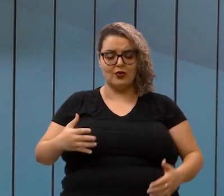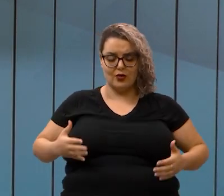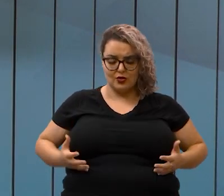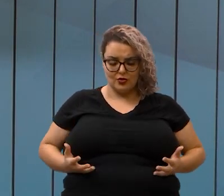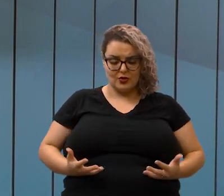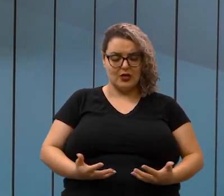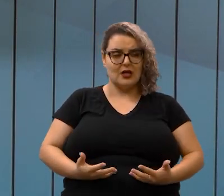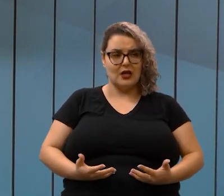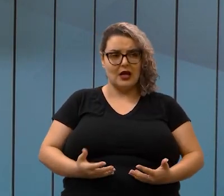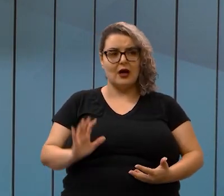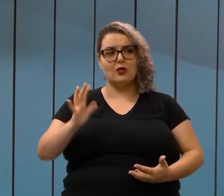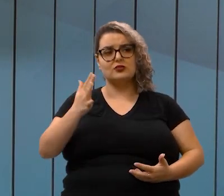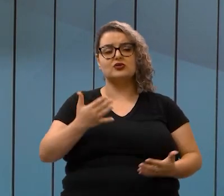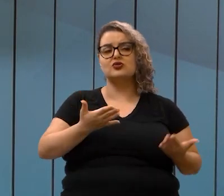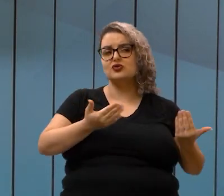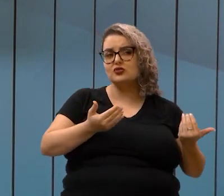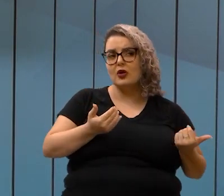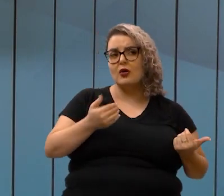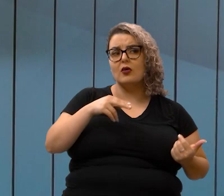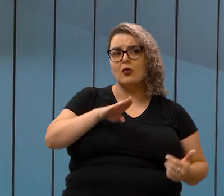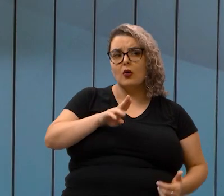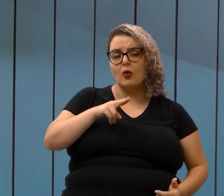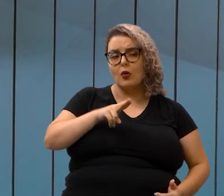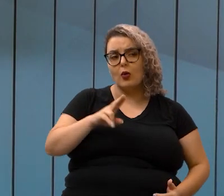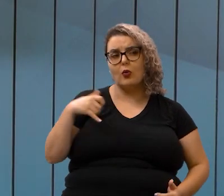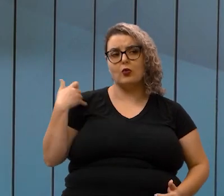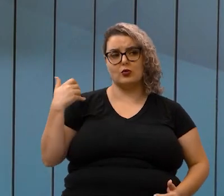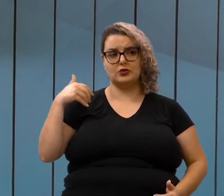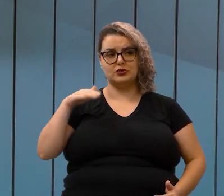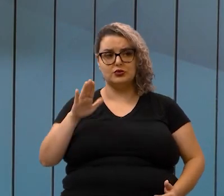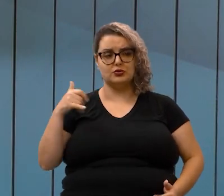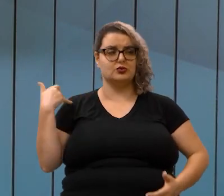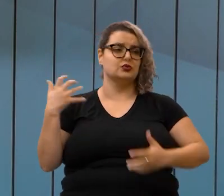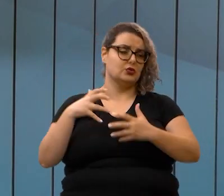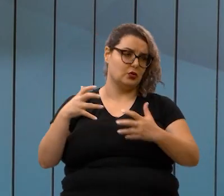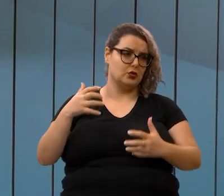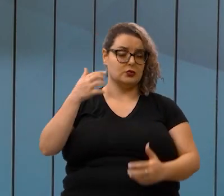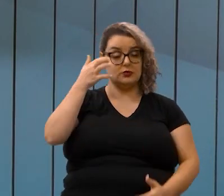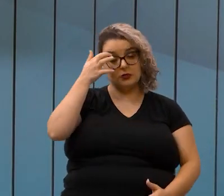surgem mais em jovens ou pessoas já adultas, mais idosos?